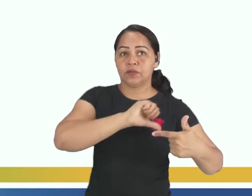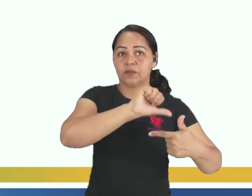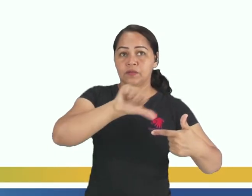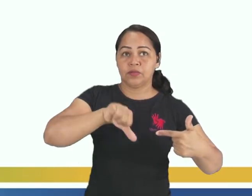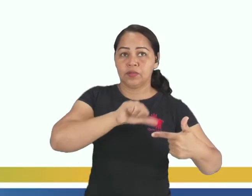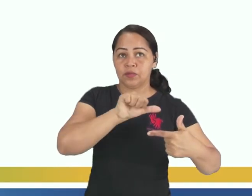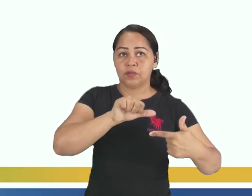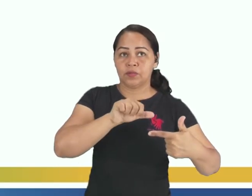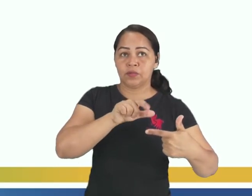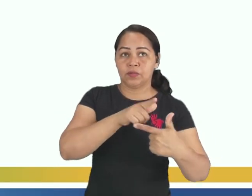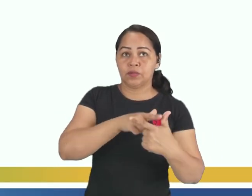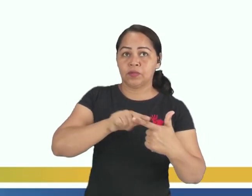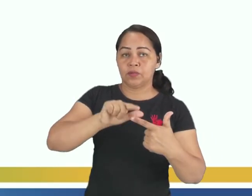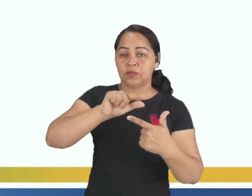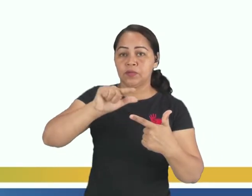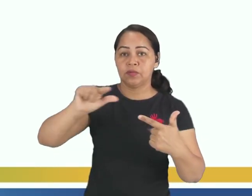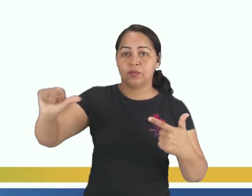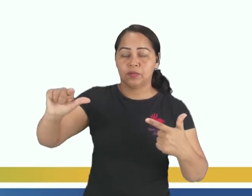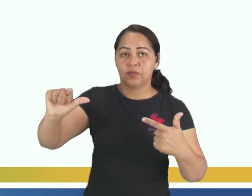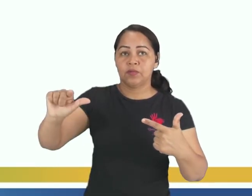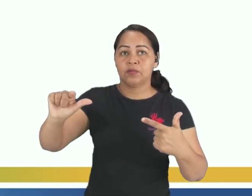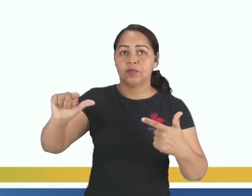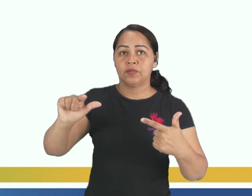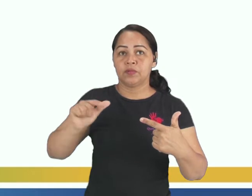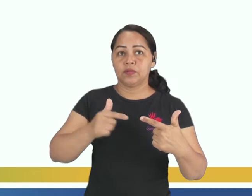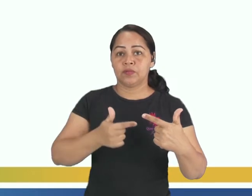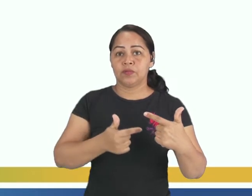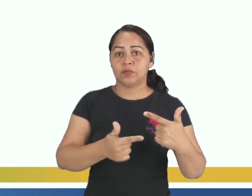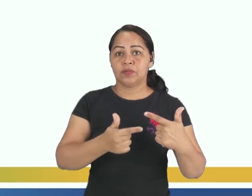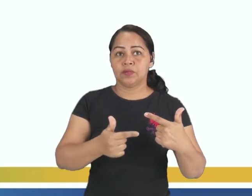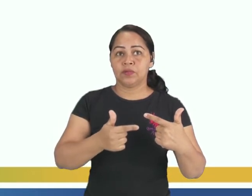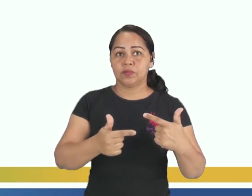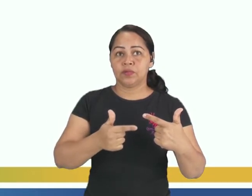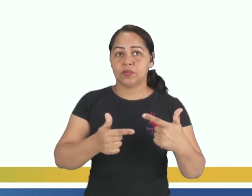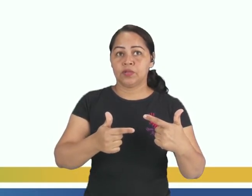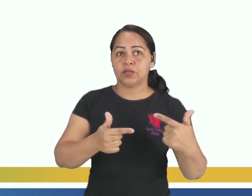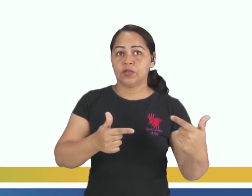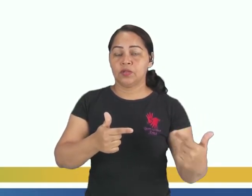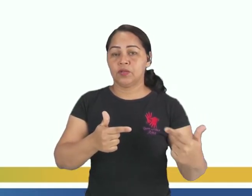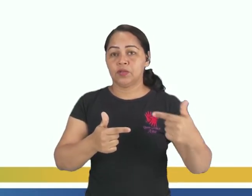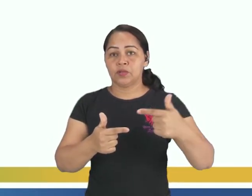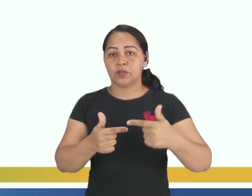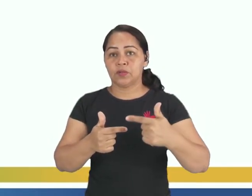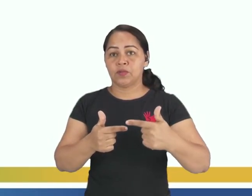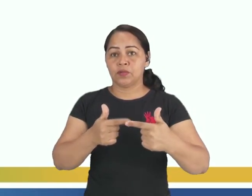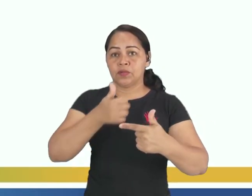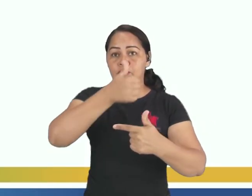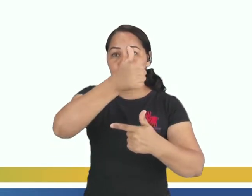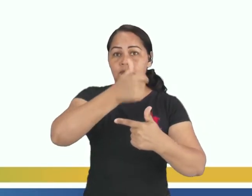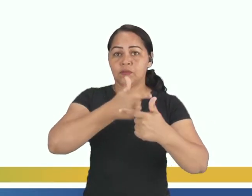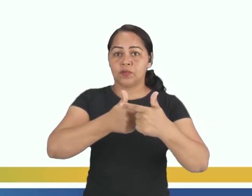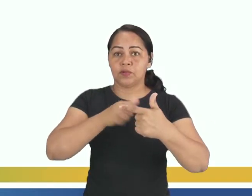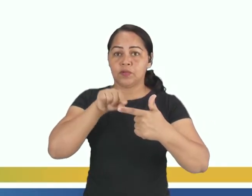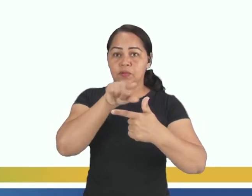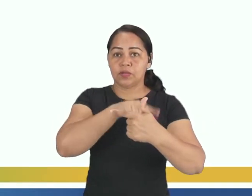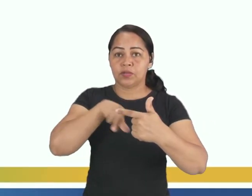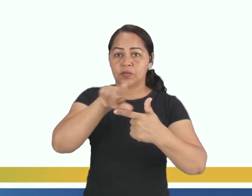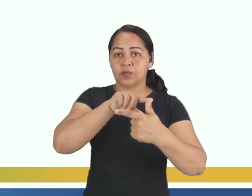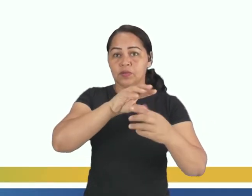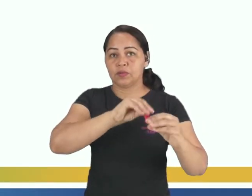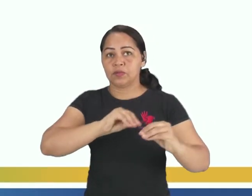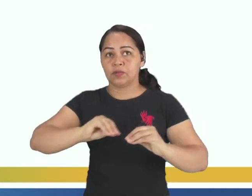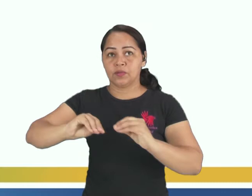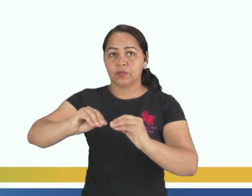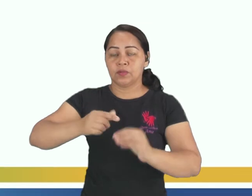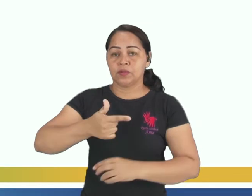né, o índice da raiz, na verdade, era o denominador da nossa fração do expoente. Então, 2 elevado a 1 sobre 2 é a